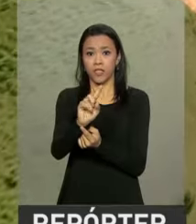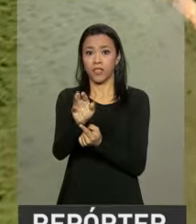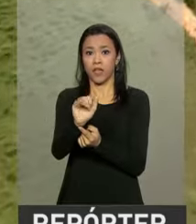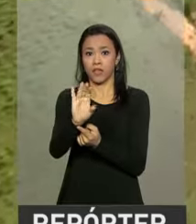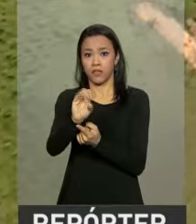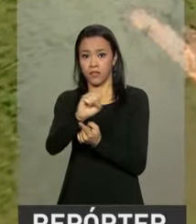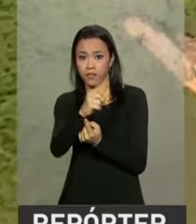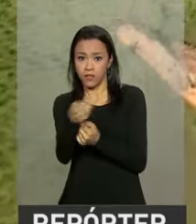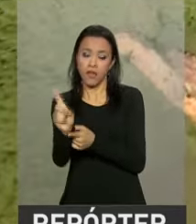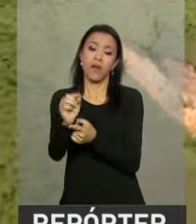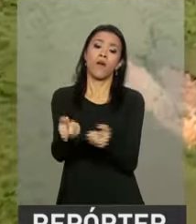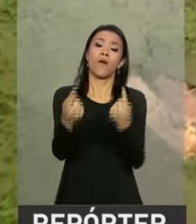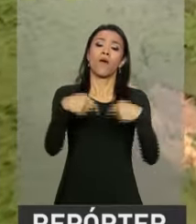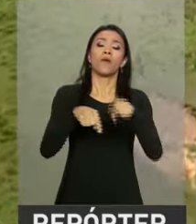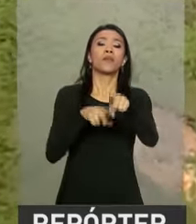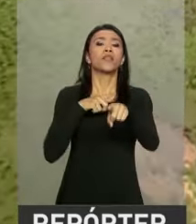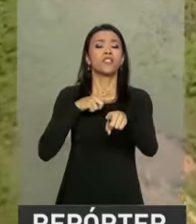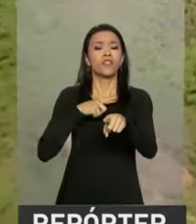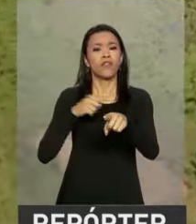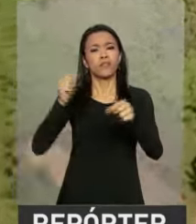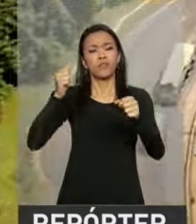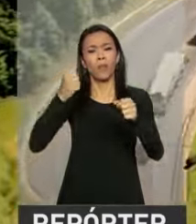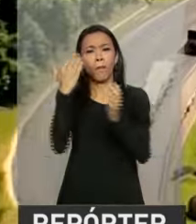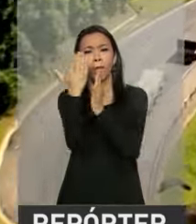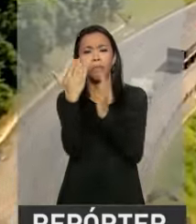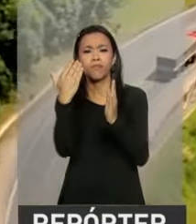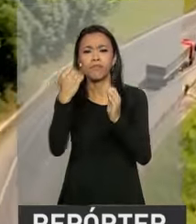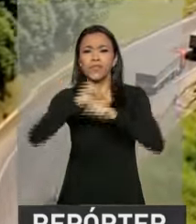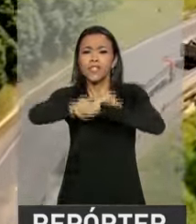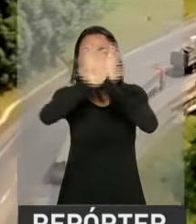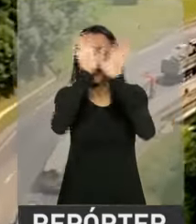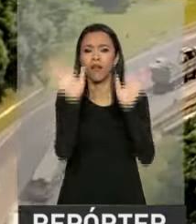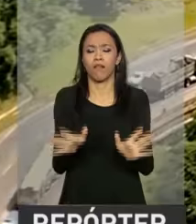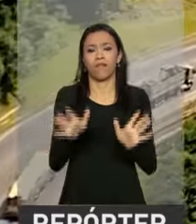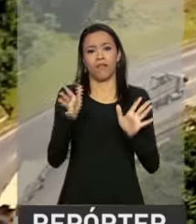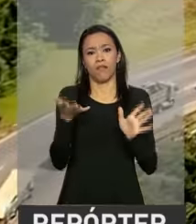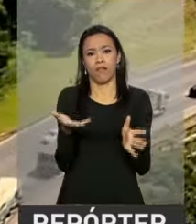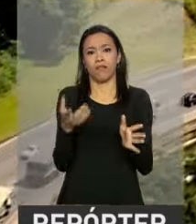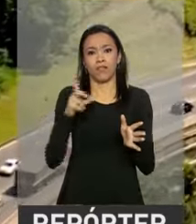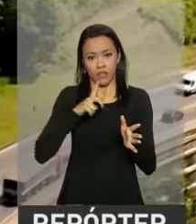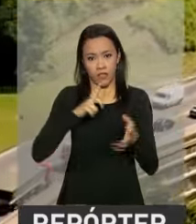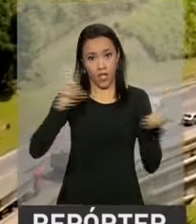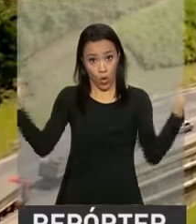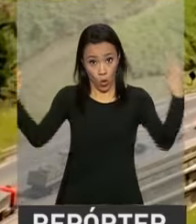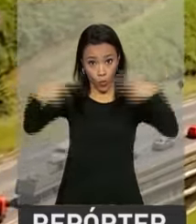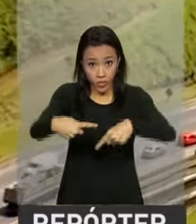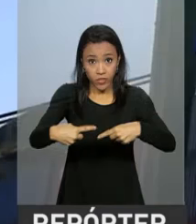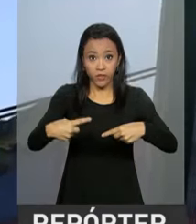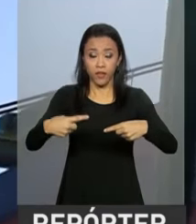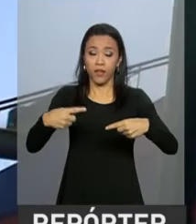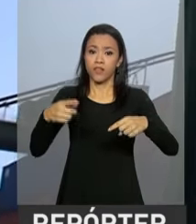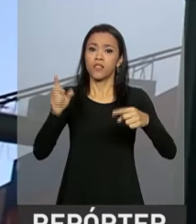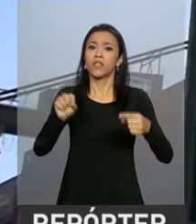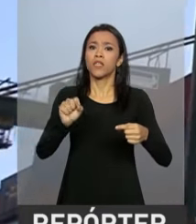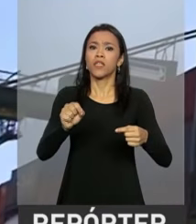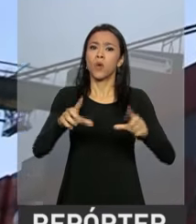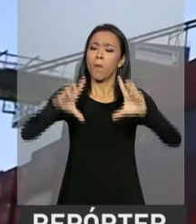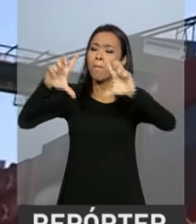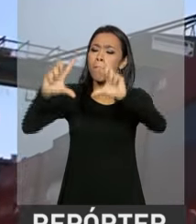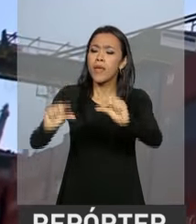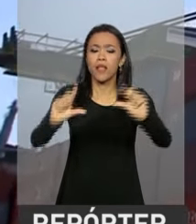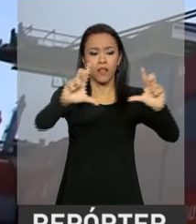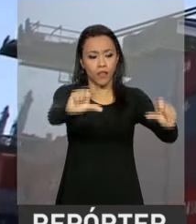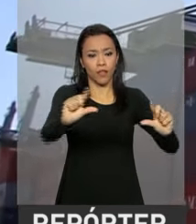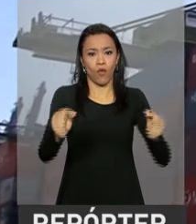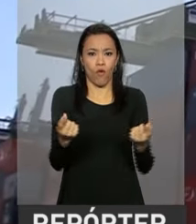nós tenhamos, de um lado, processos que sejam transparentes, que sejam competitivos, que gerem o menor preço